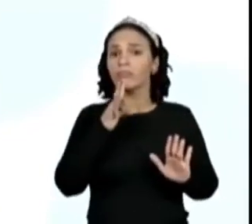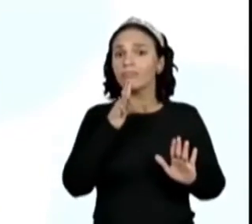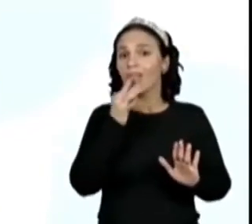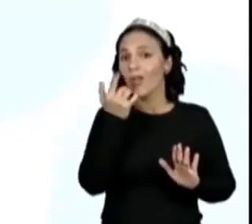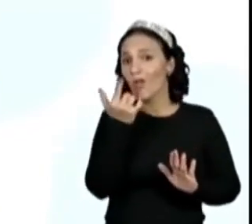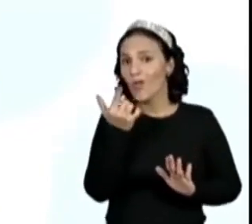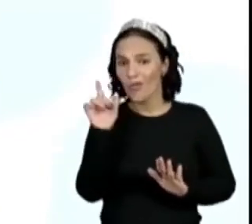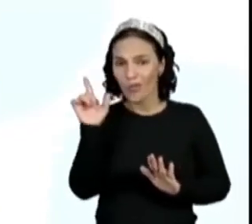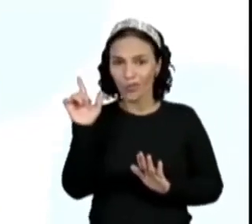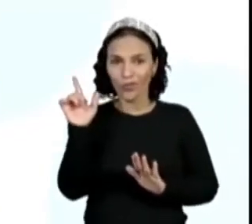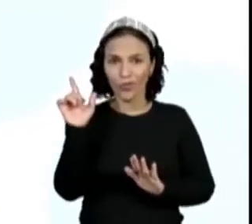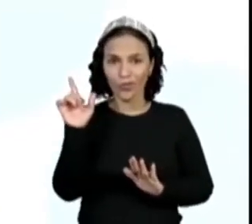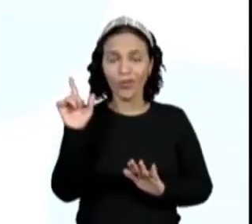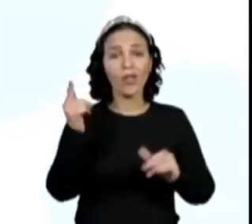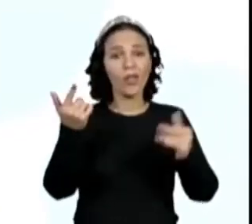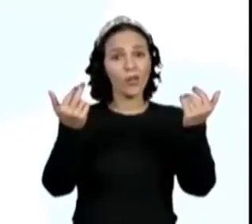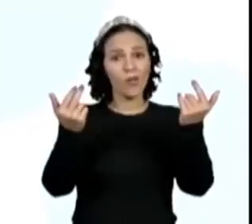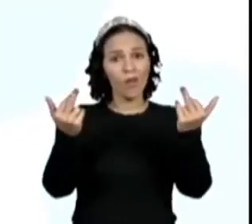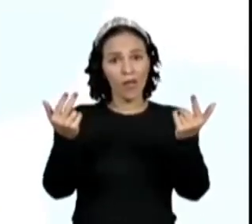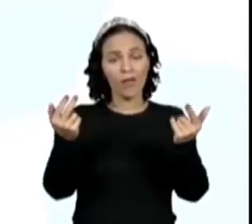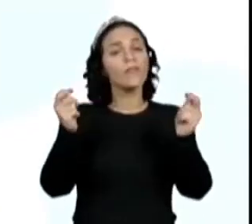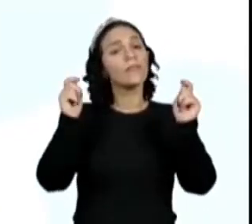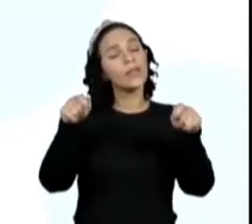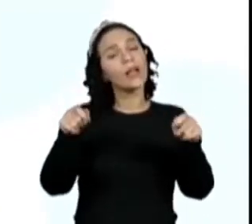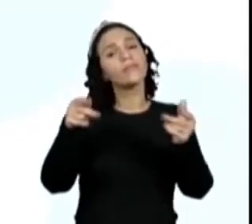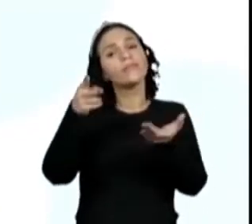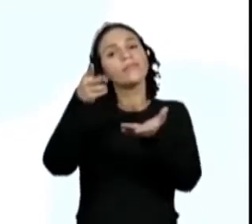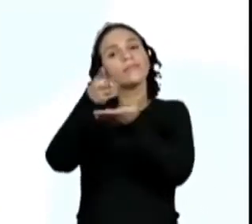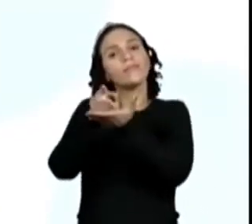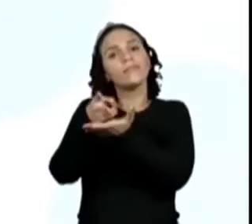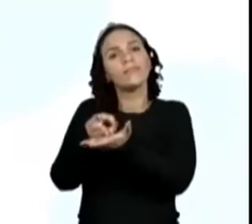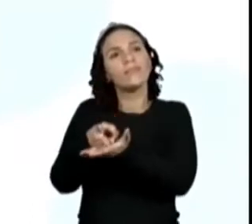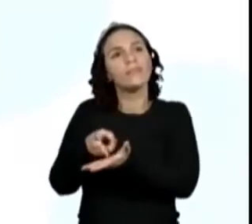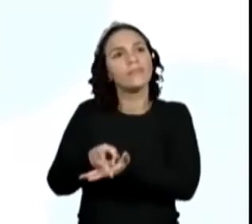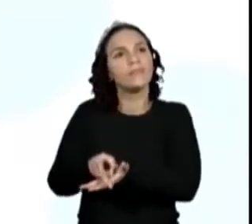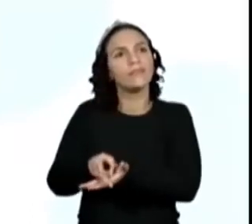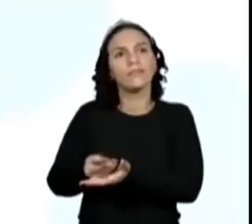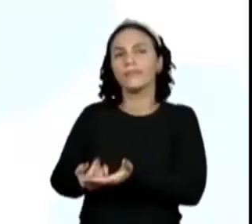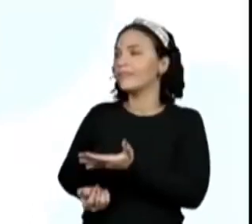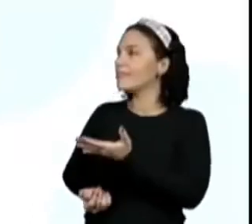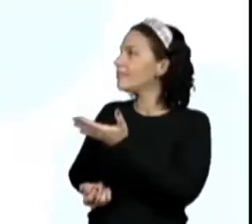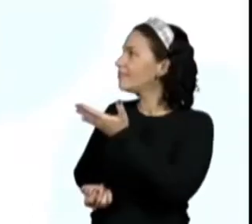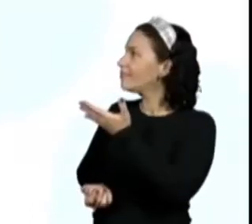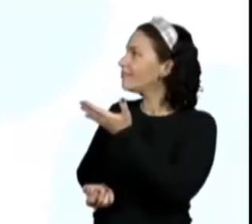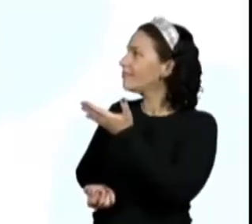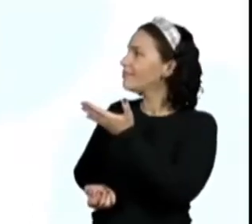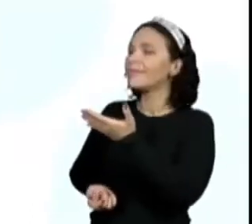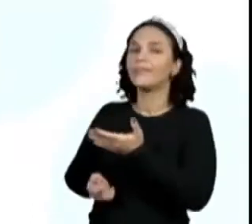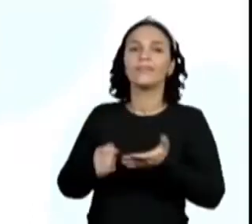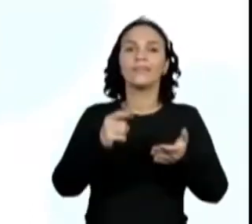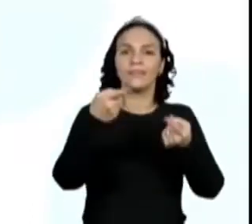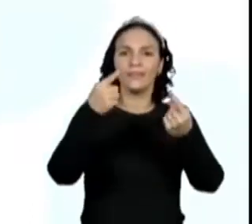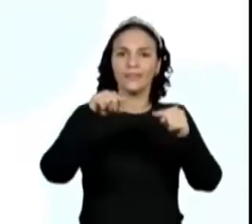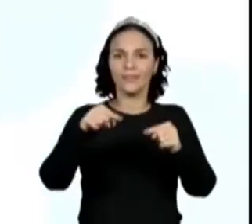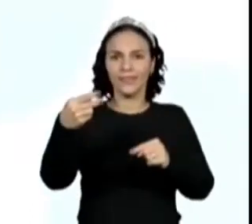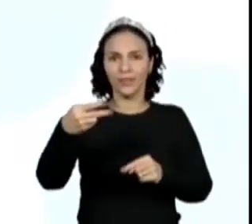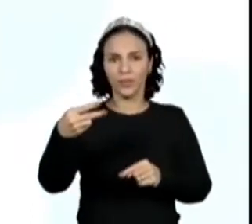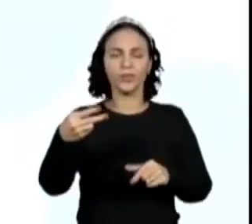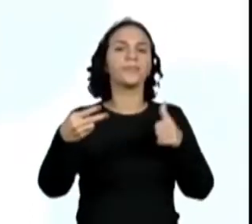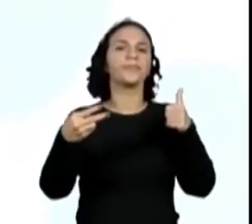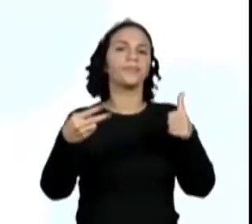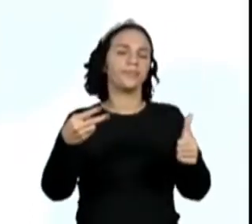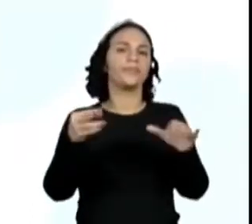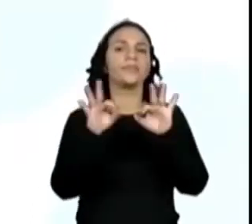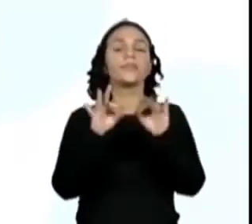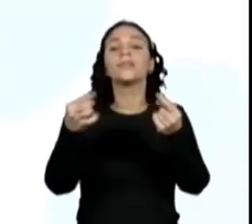que começa meio-dia, eu posso continuar utilizando desse apoio, dessa escrita, para continuar a segunda. Sim. Tudo bem. É o